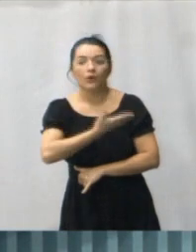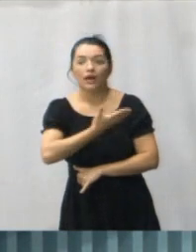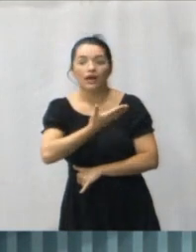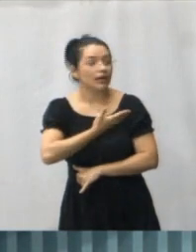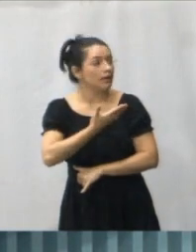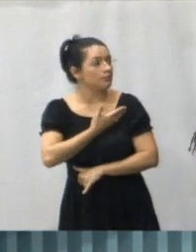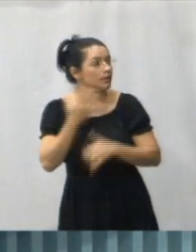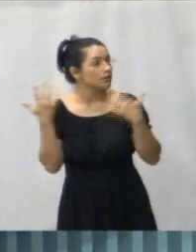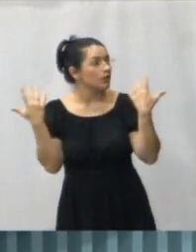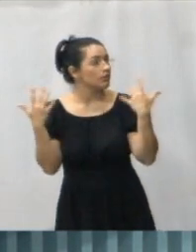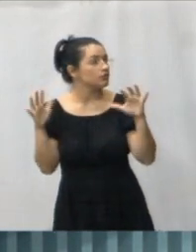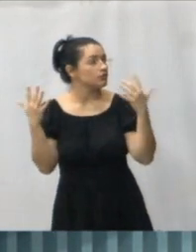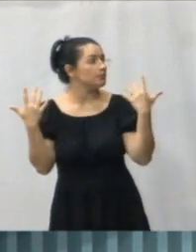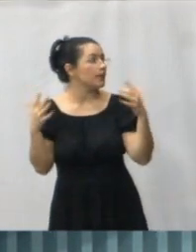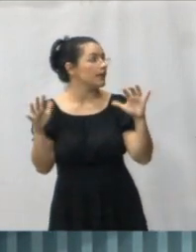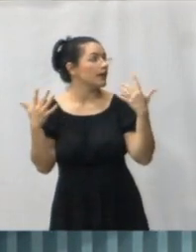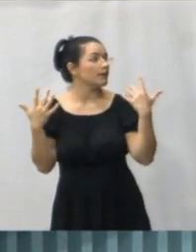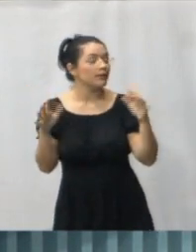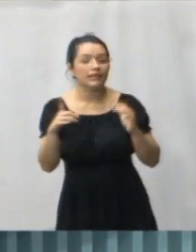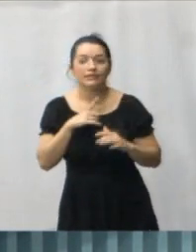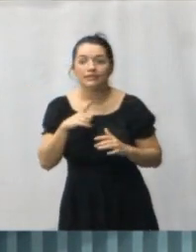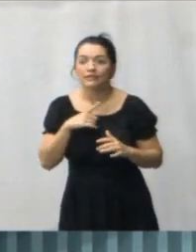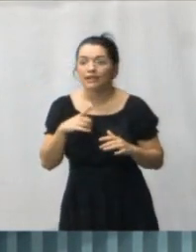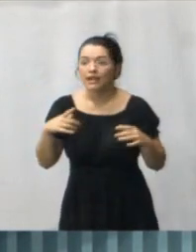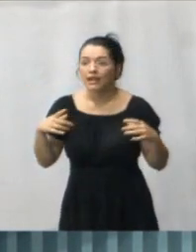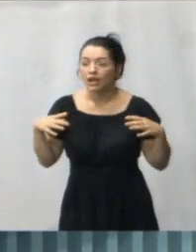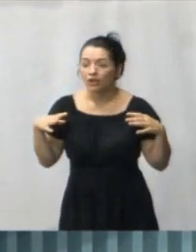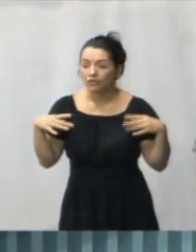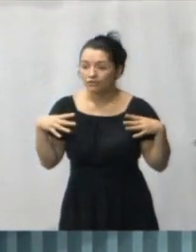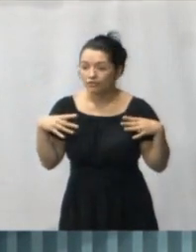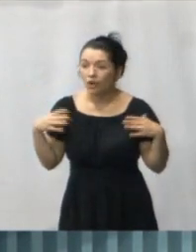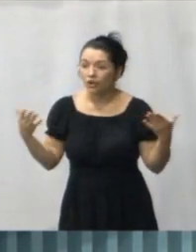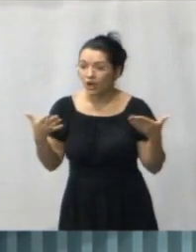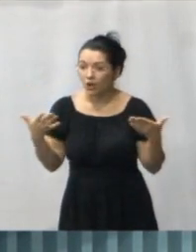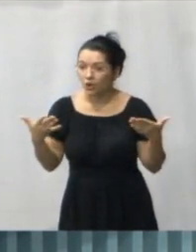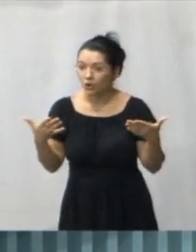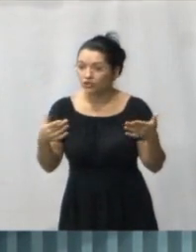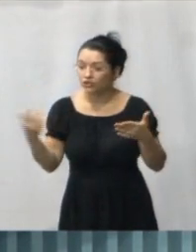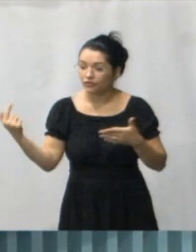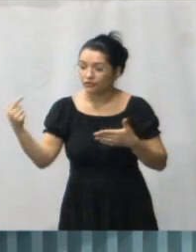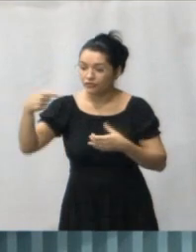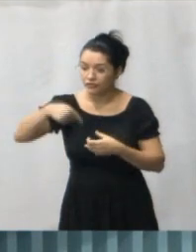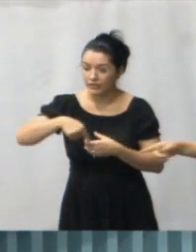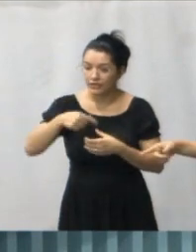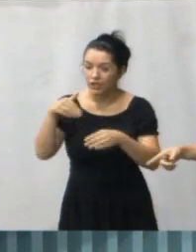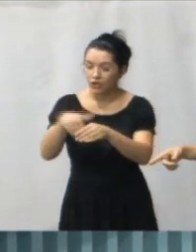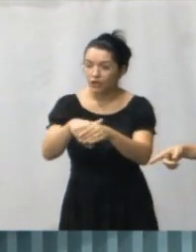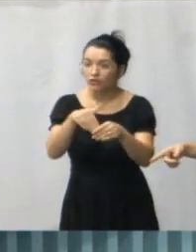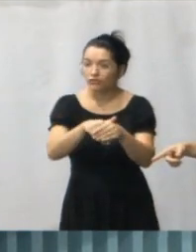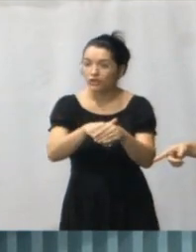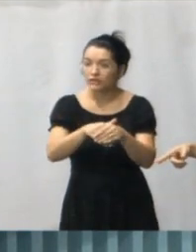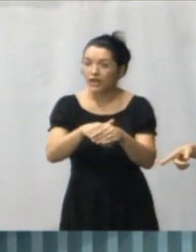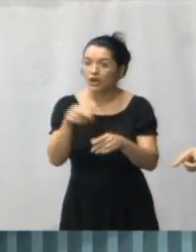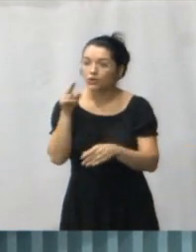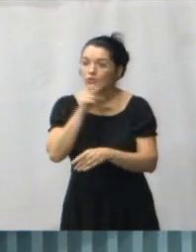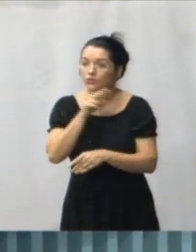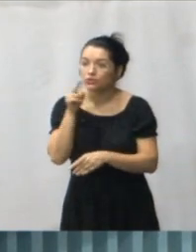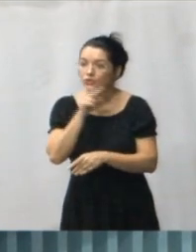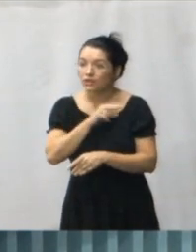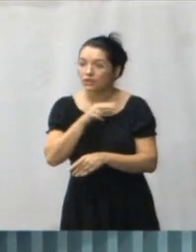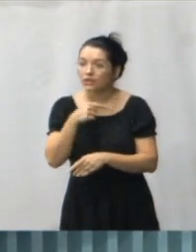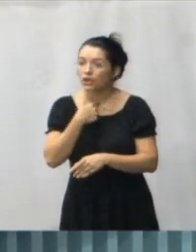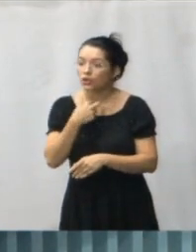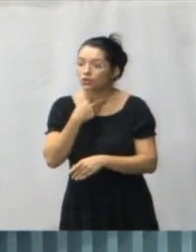recesso, saímos do recesso para vir aqui votar numa extraordinária. Eu não pude ter acompanhado algumas ações do